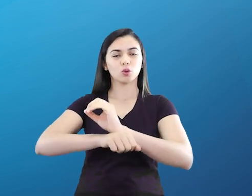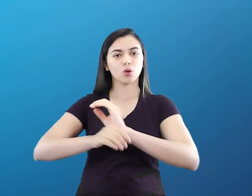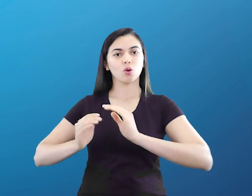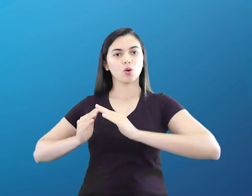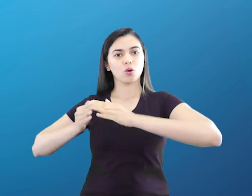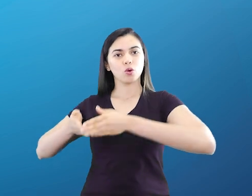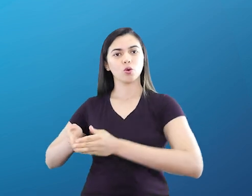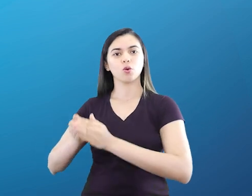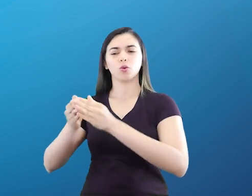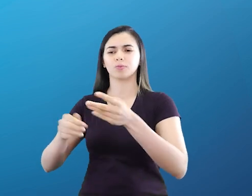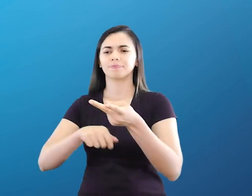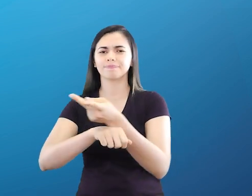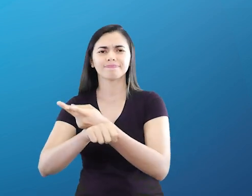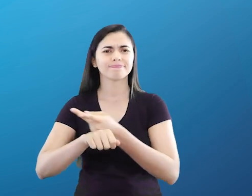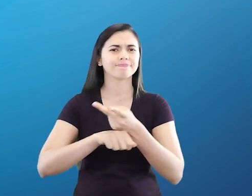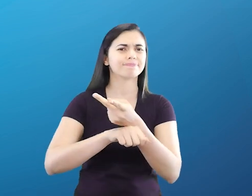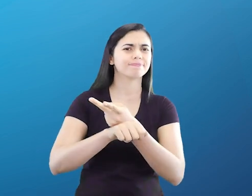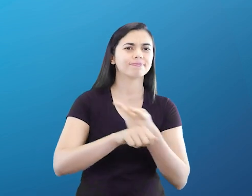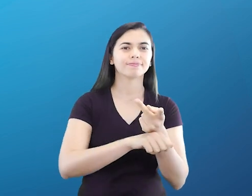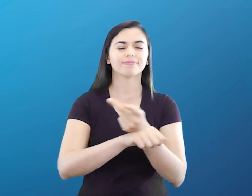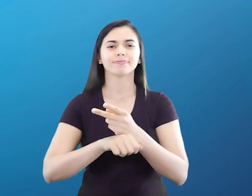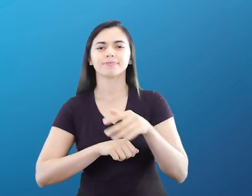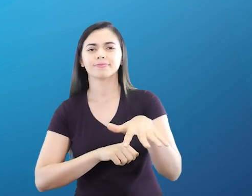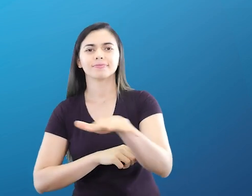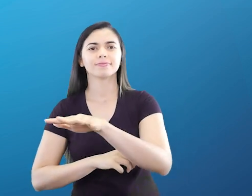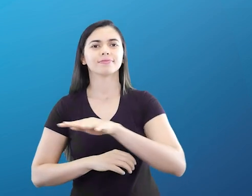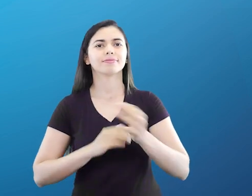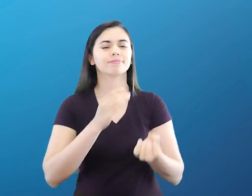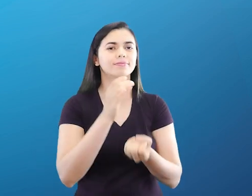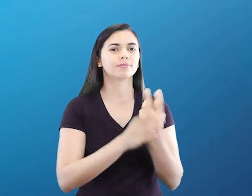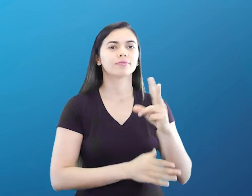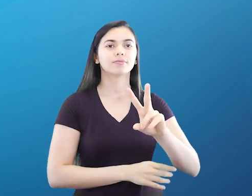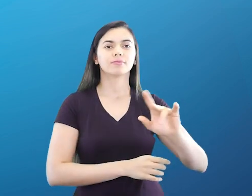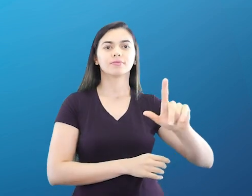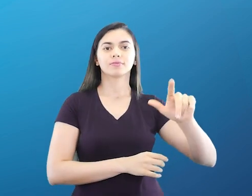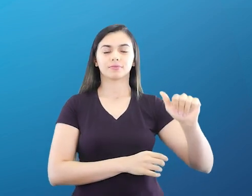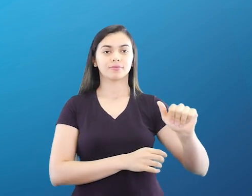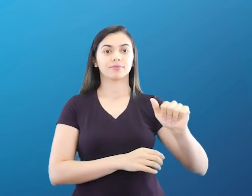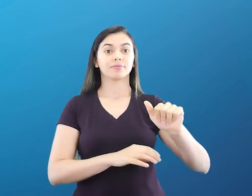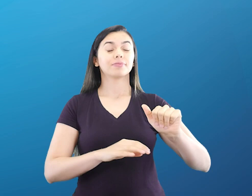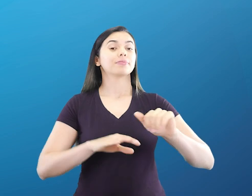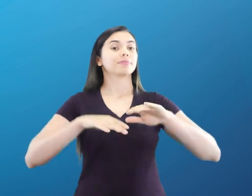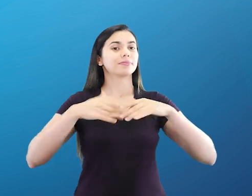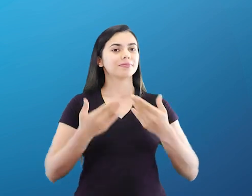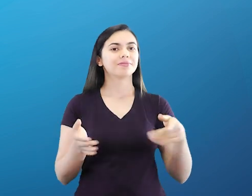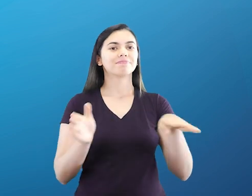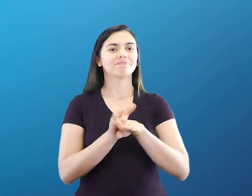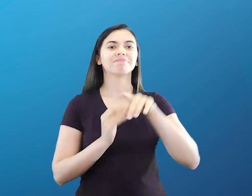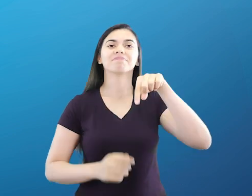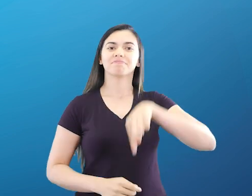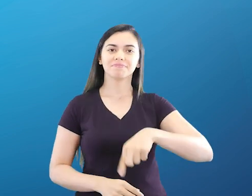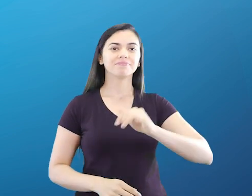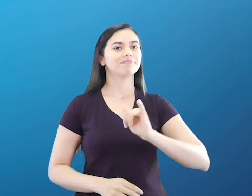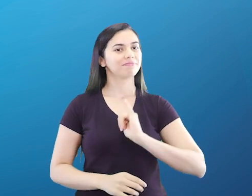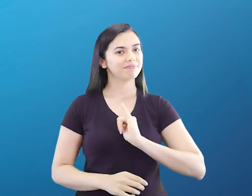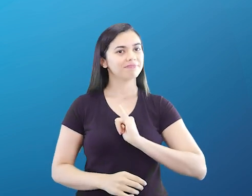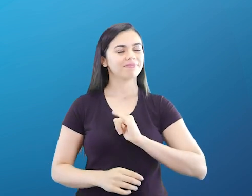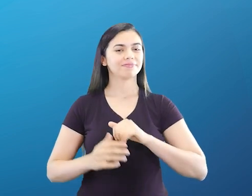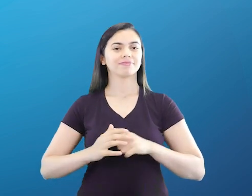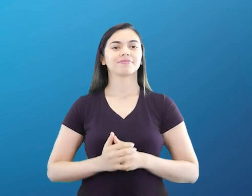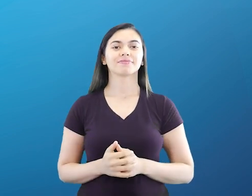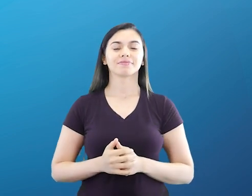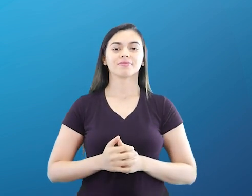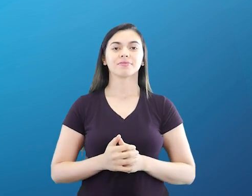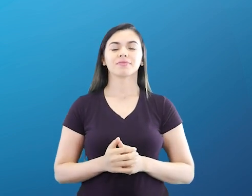de Belém, procurando um espaço para criar essa vila. E aí ele chegou aqui em Imperatriz.